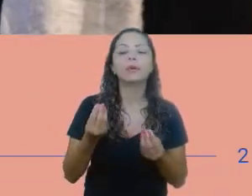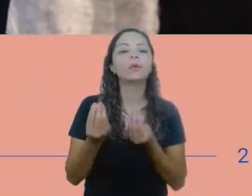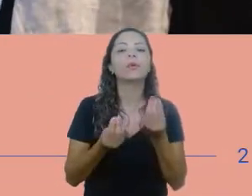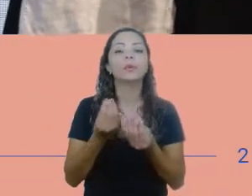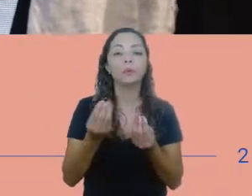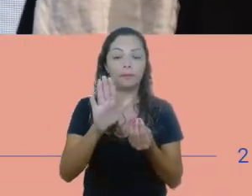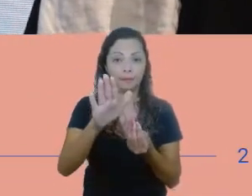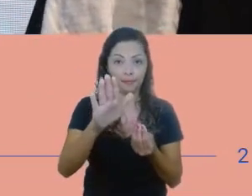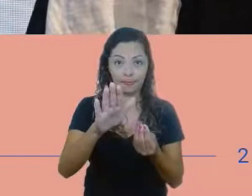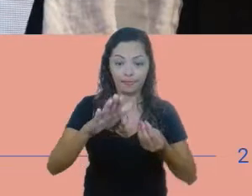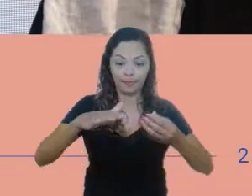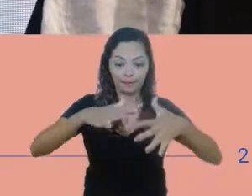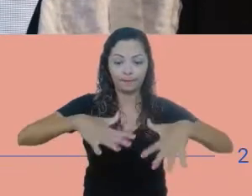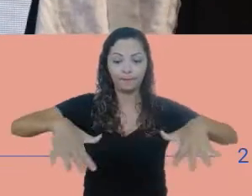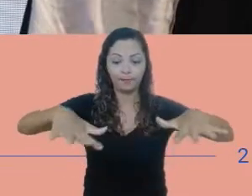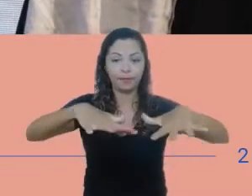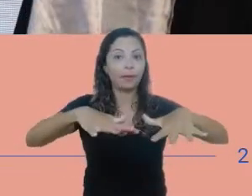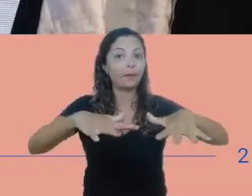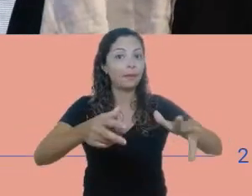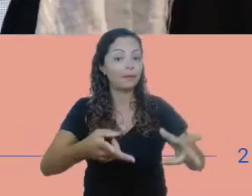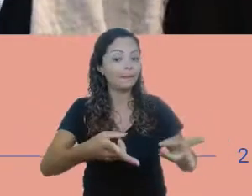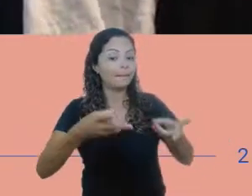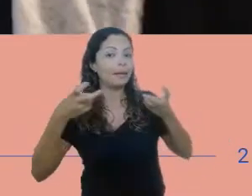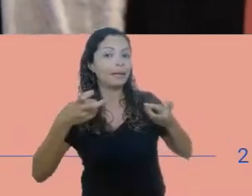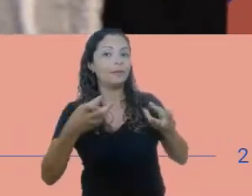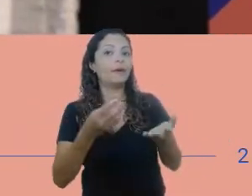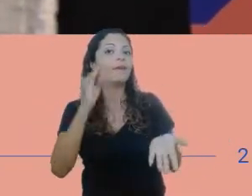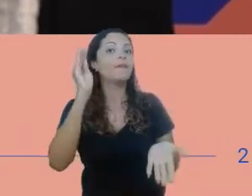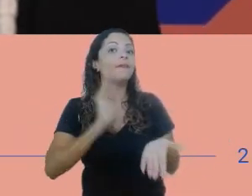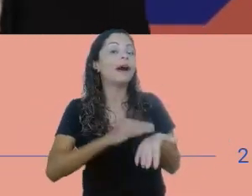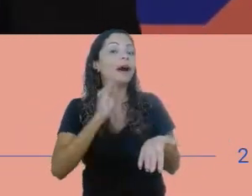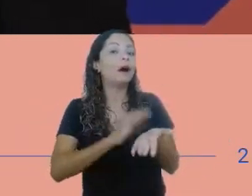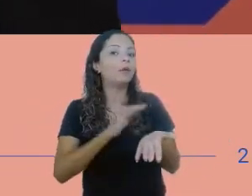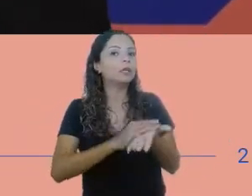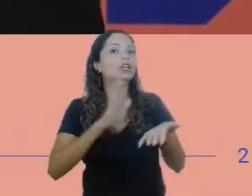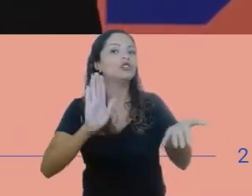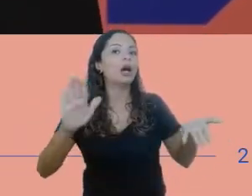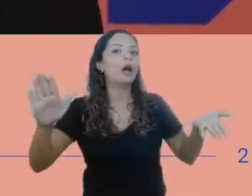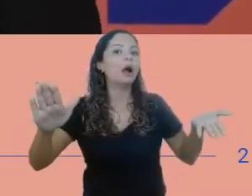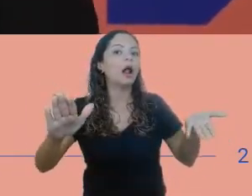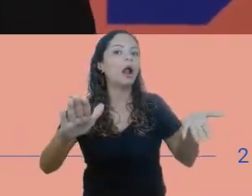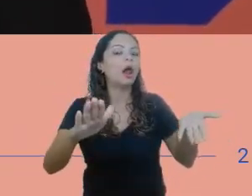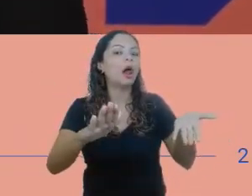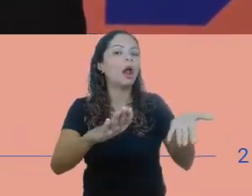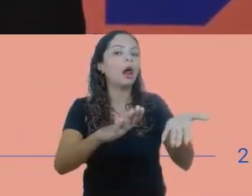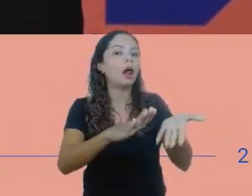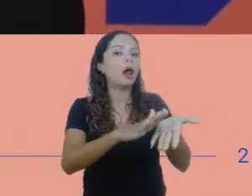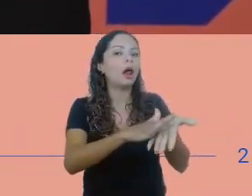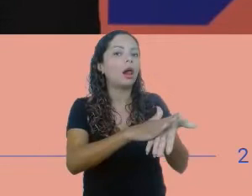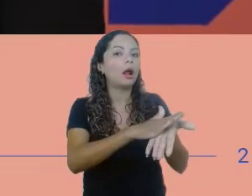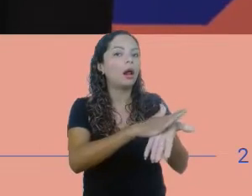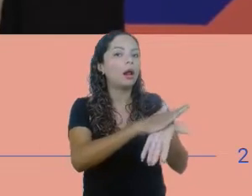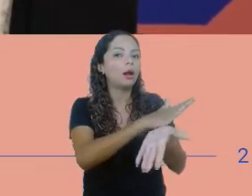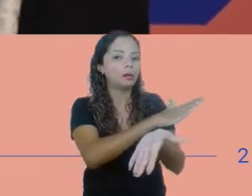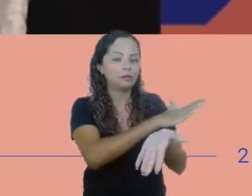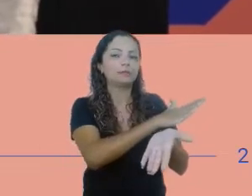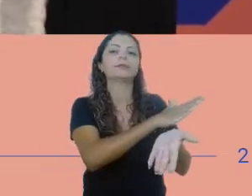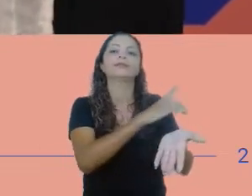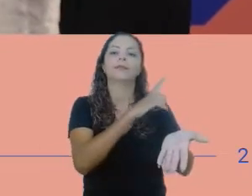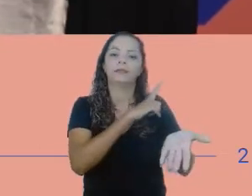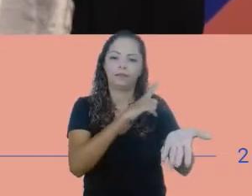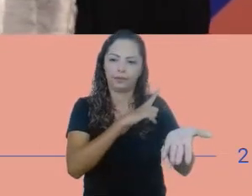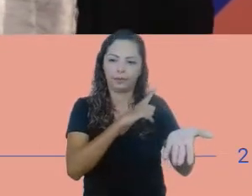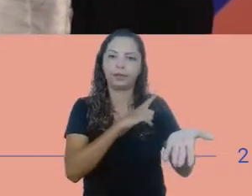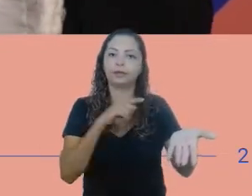escassez dos recursos naturais afetarem a volatilidade do material e o custo do suplemento